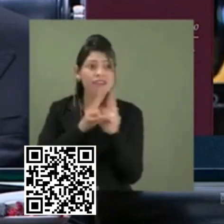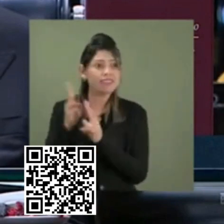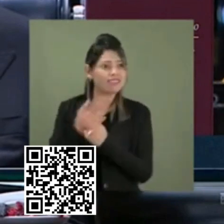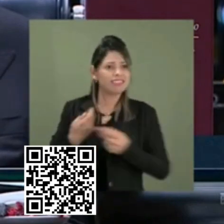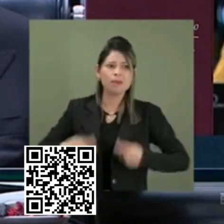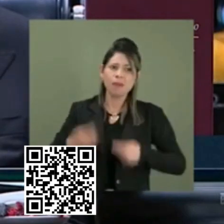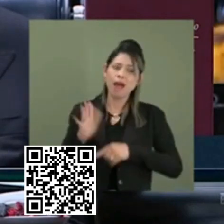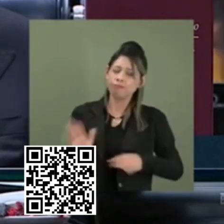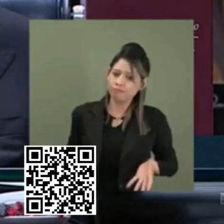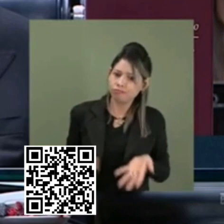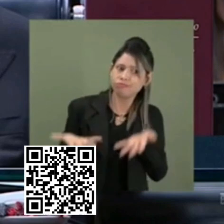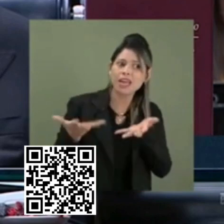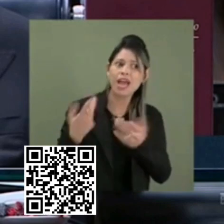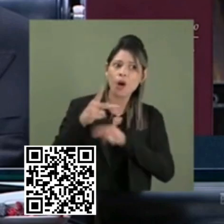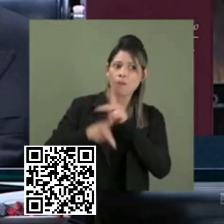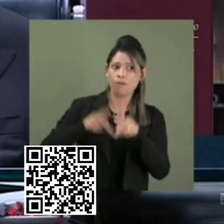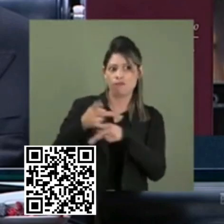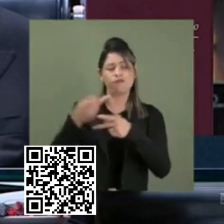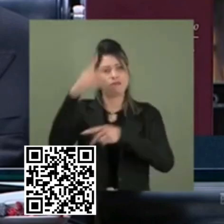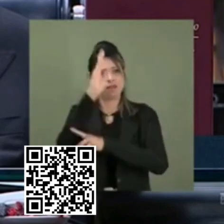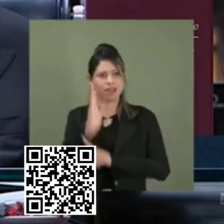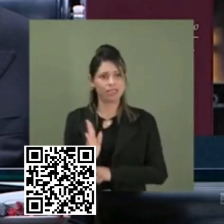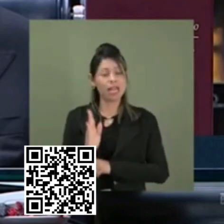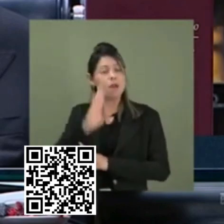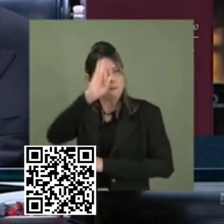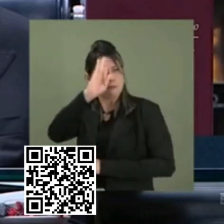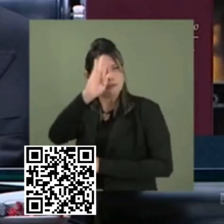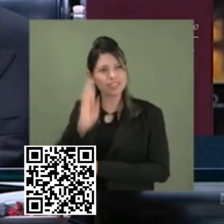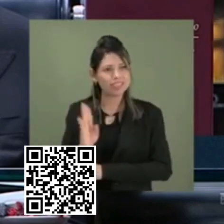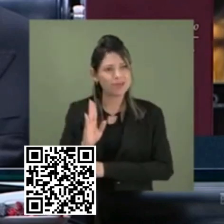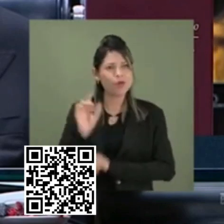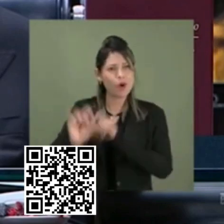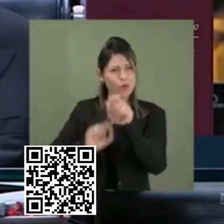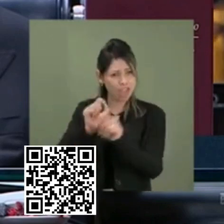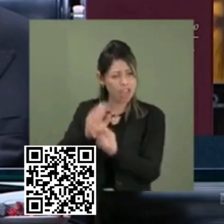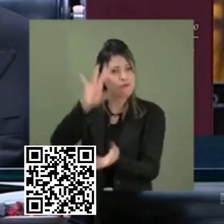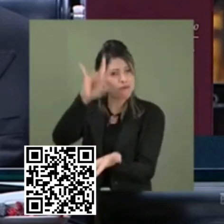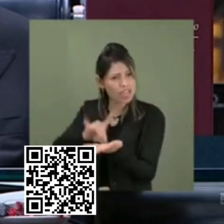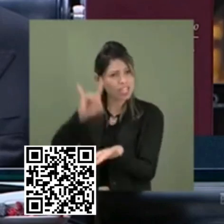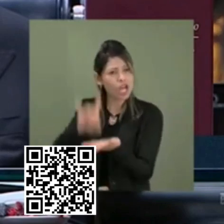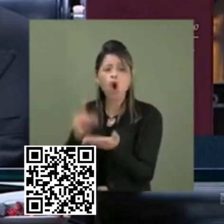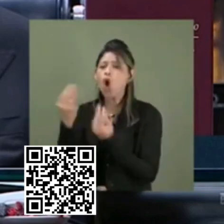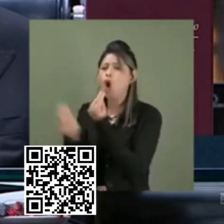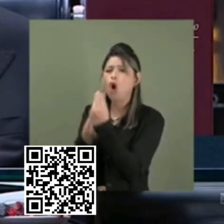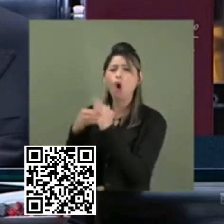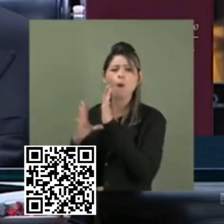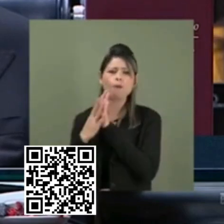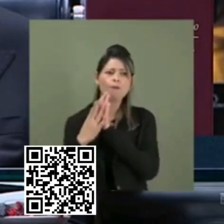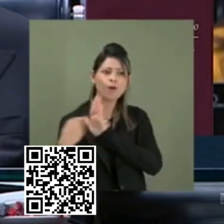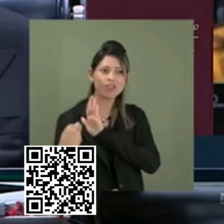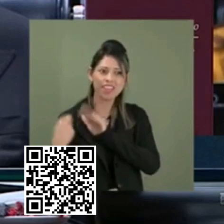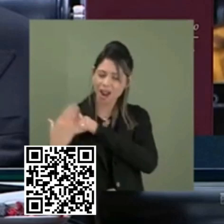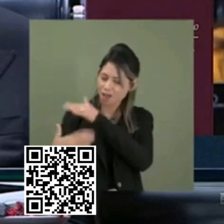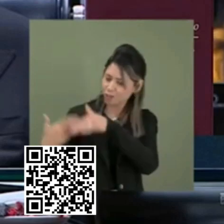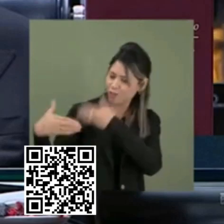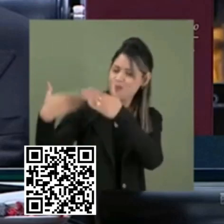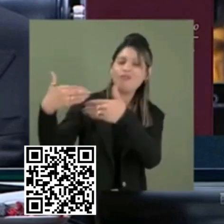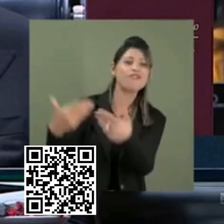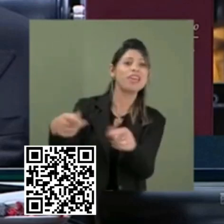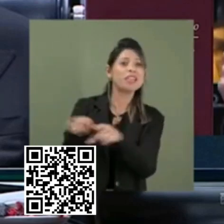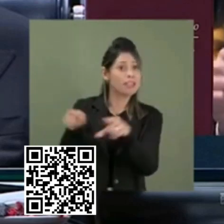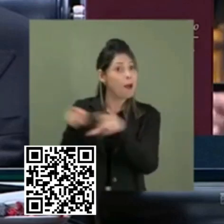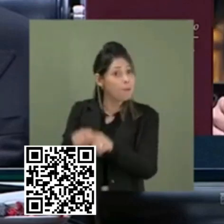deve fazê-lo por princípio, priorizando em suas deliberações um modelo de crescimento inclusivo